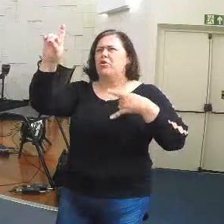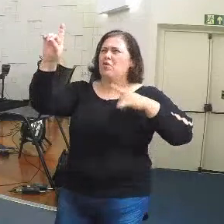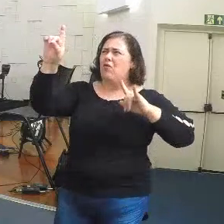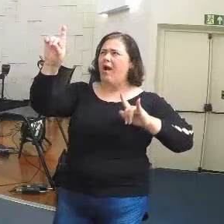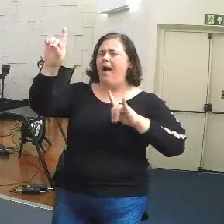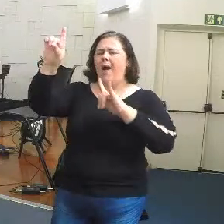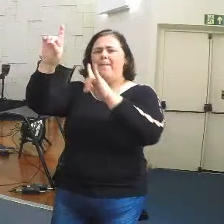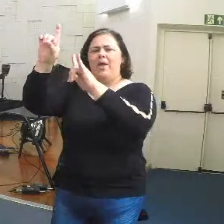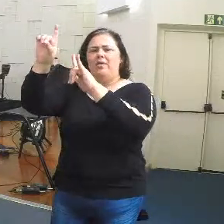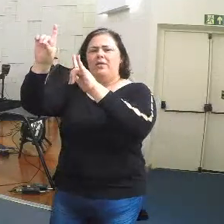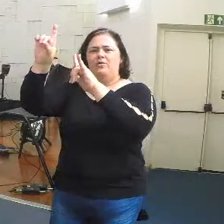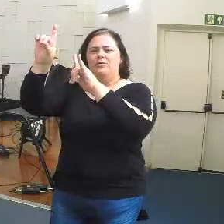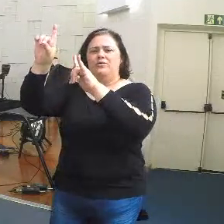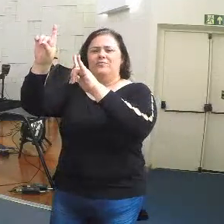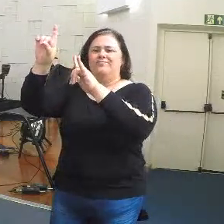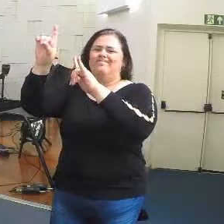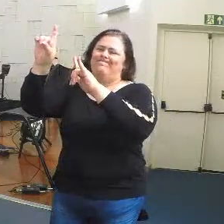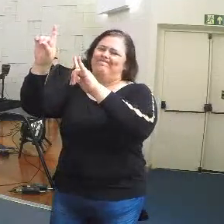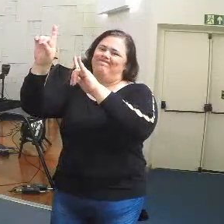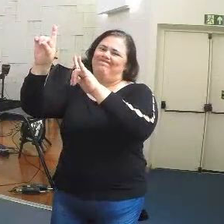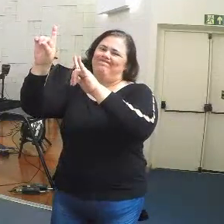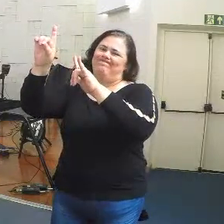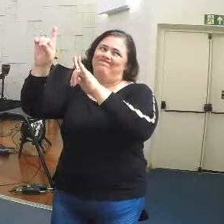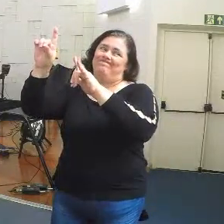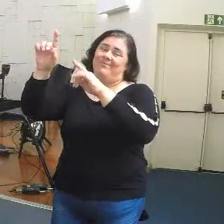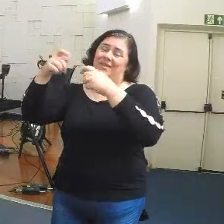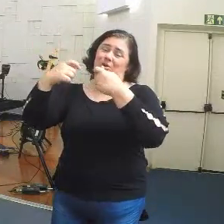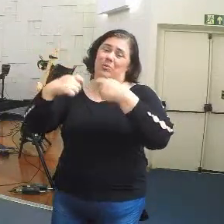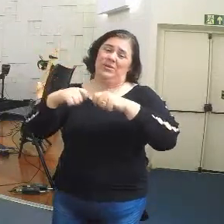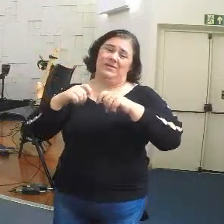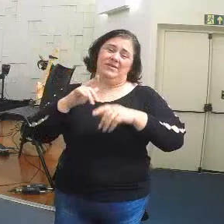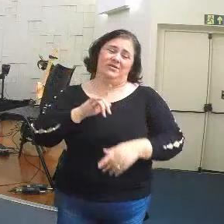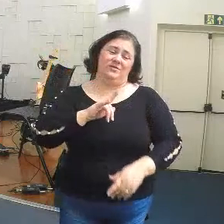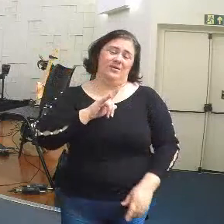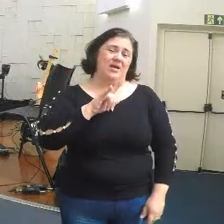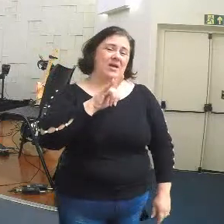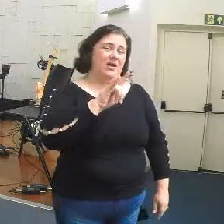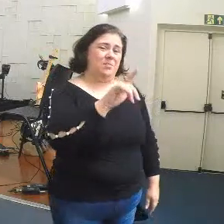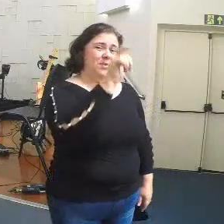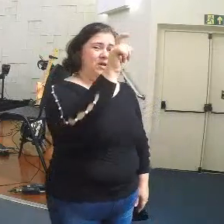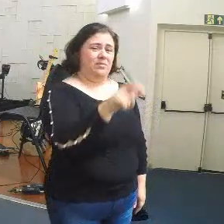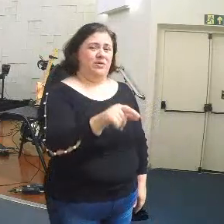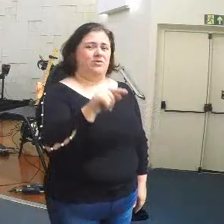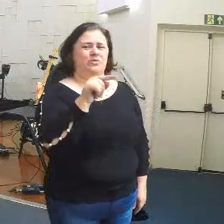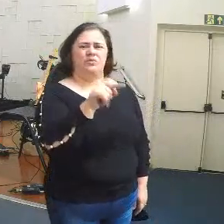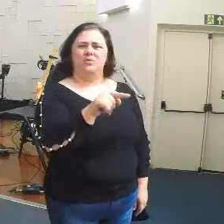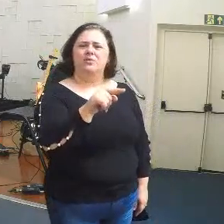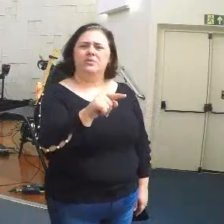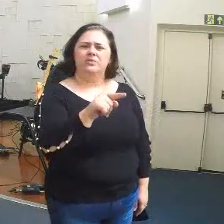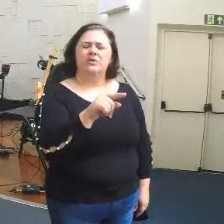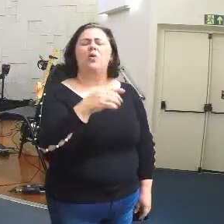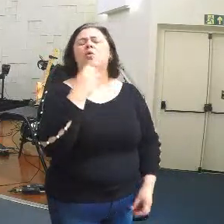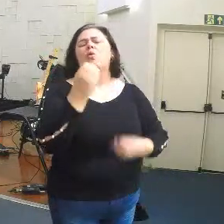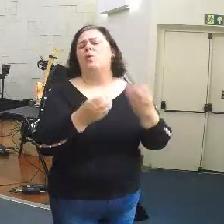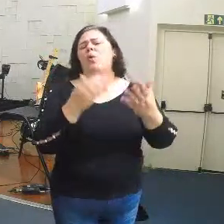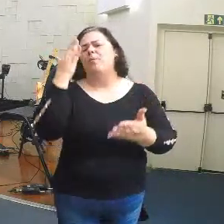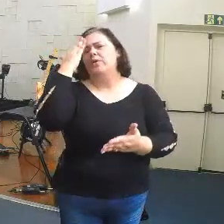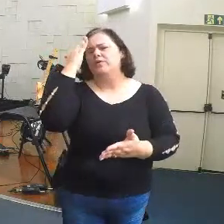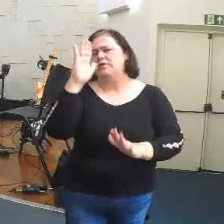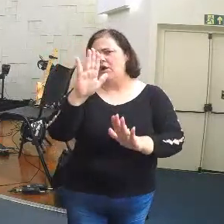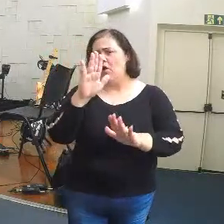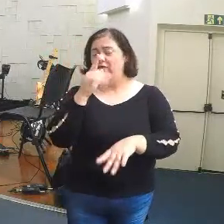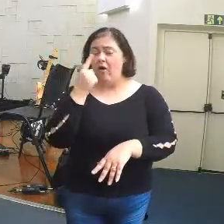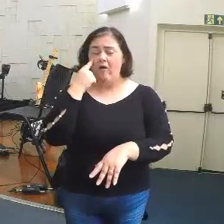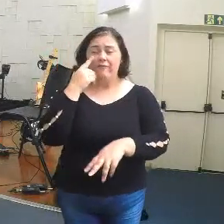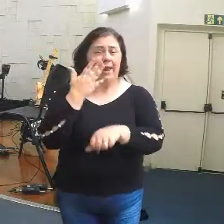Deus nos ama? Quando você ama quem não merece. Então, como é que você vai saber no seu dia, agora no aspecto